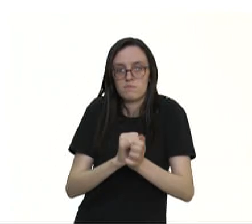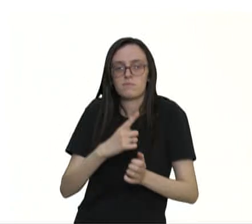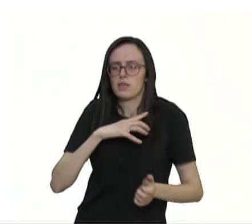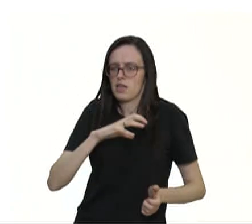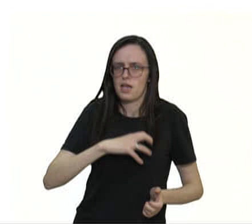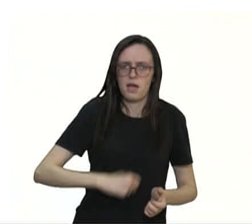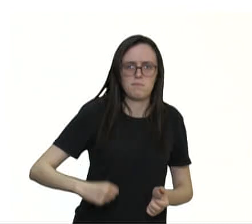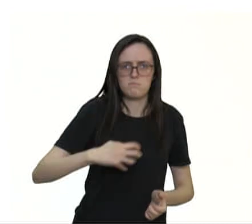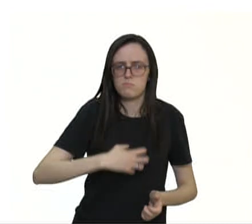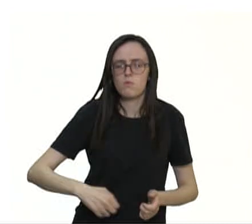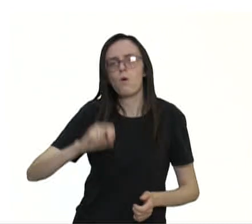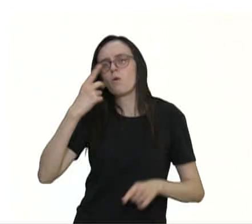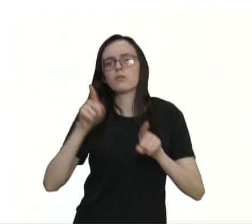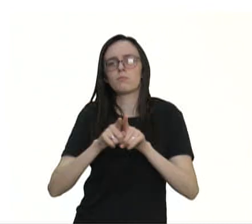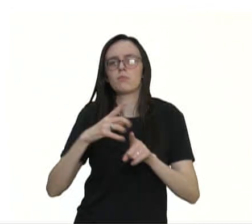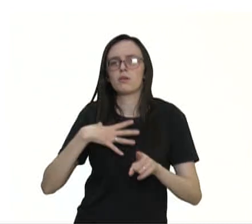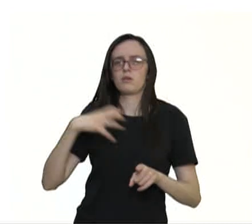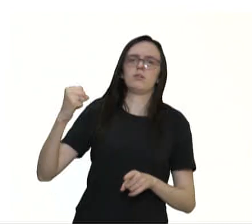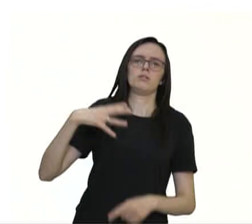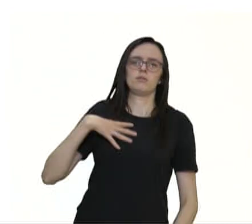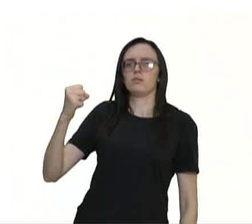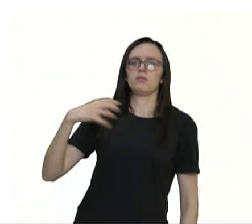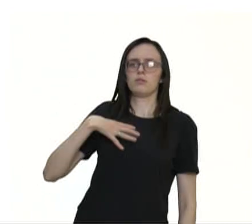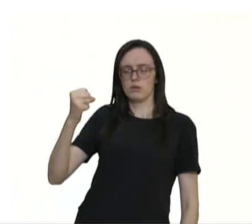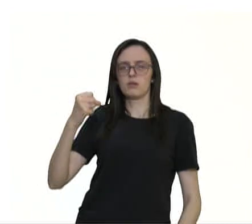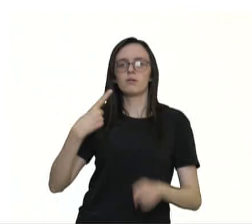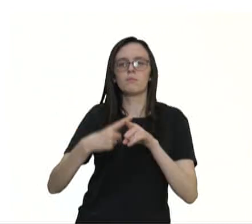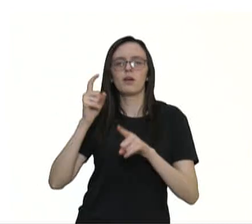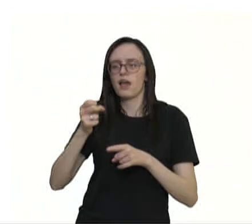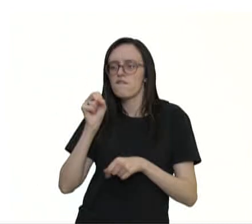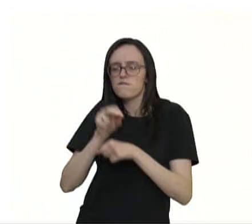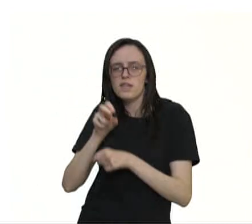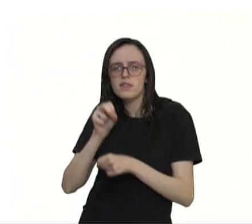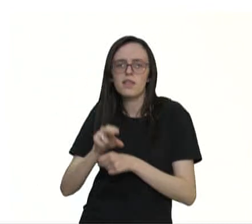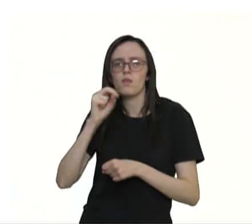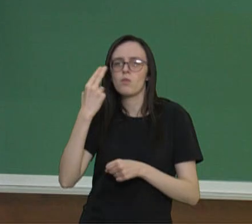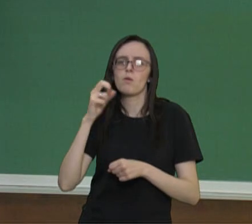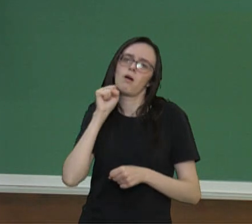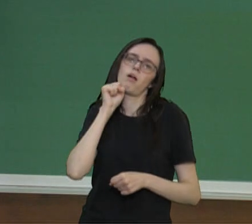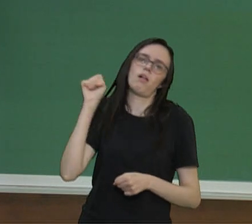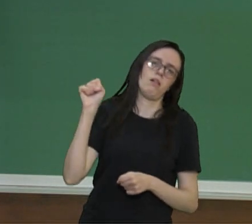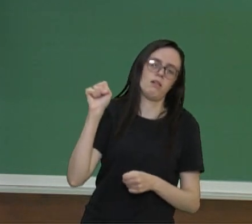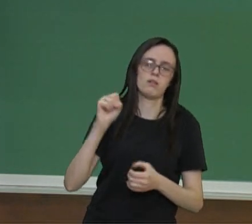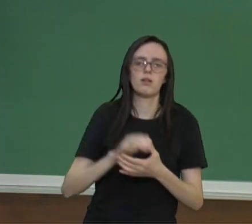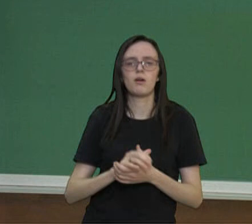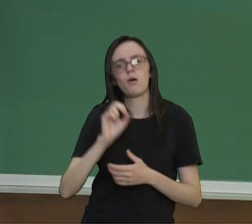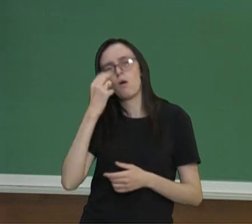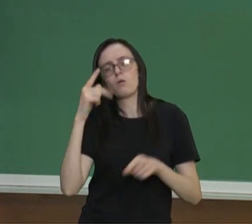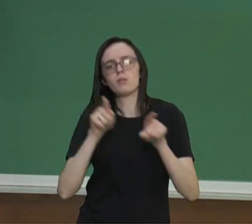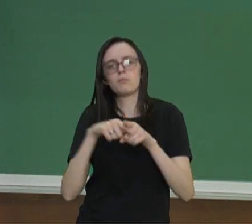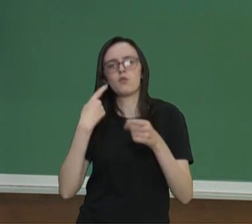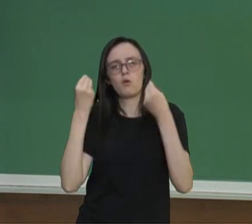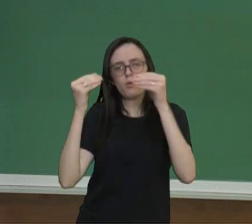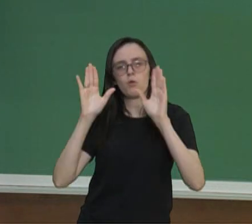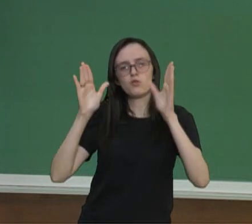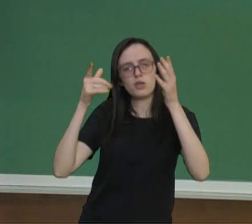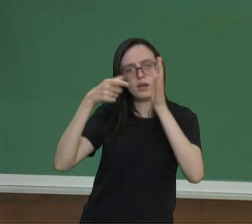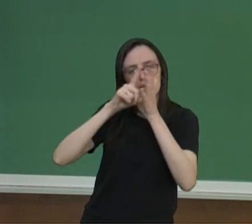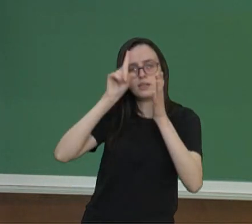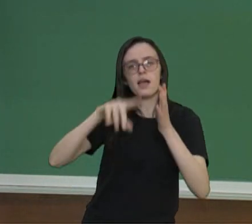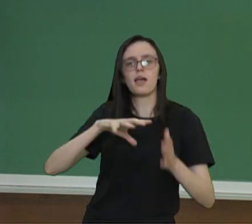abortos ou suicídios. Esses suicídios normalmente por envenenamento ou enforcamento, ou até, como a gente colocou antes,